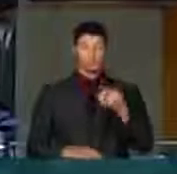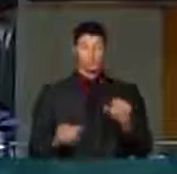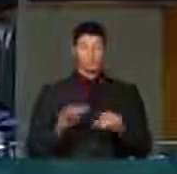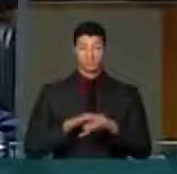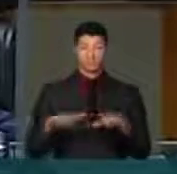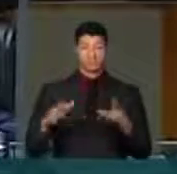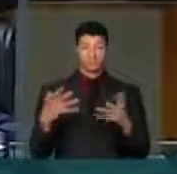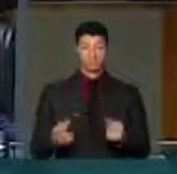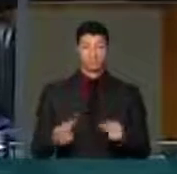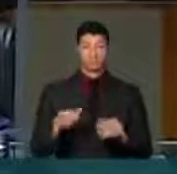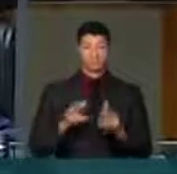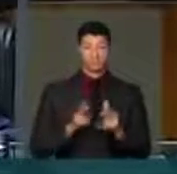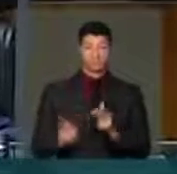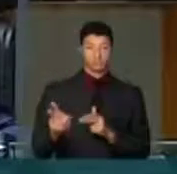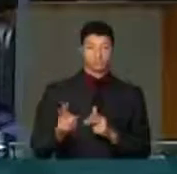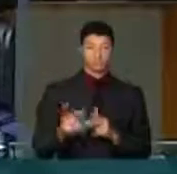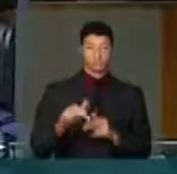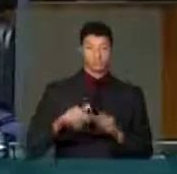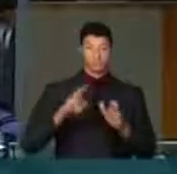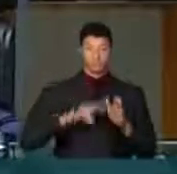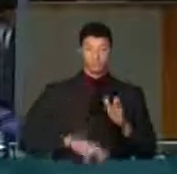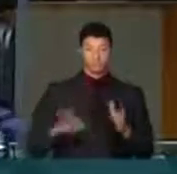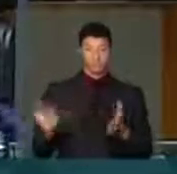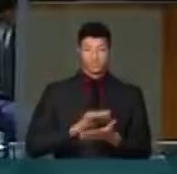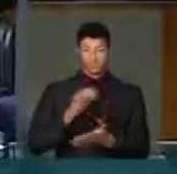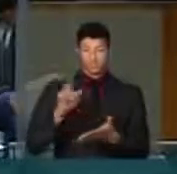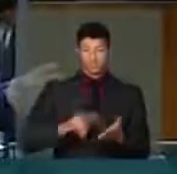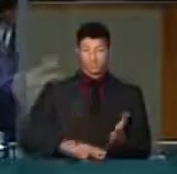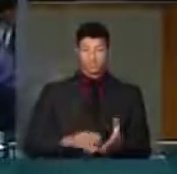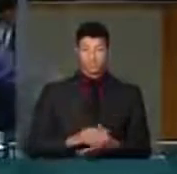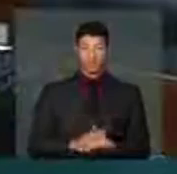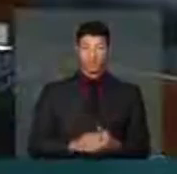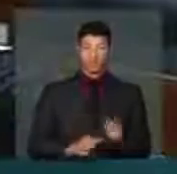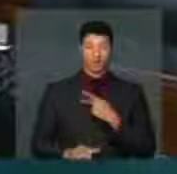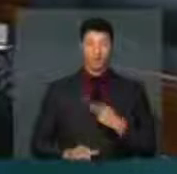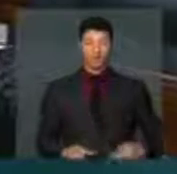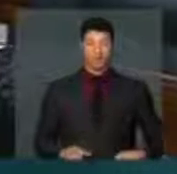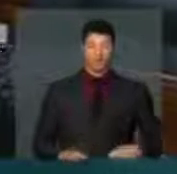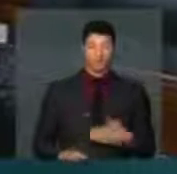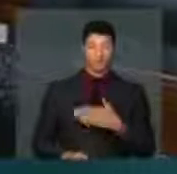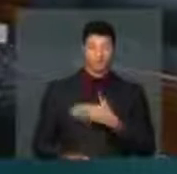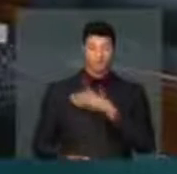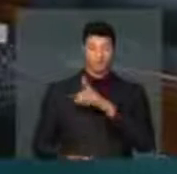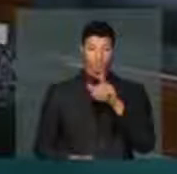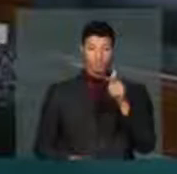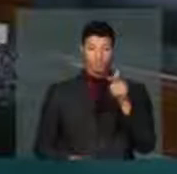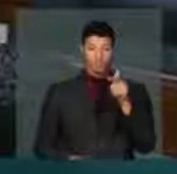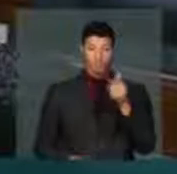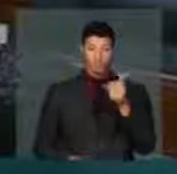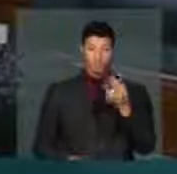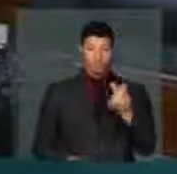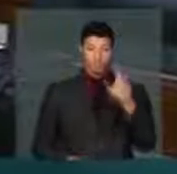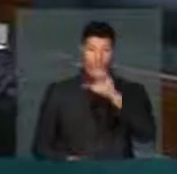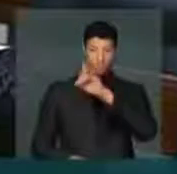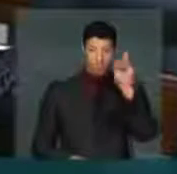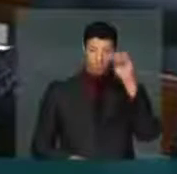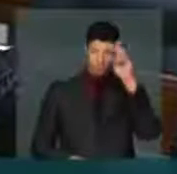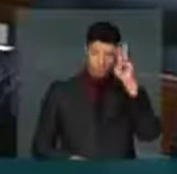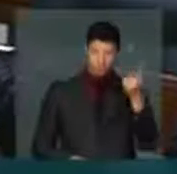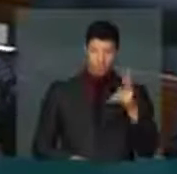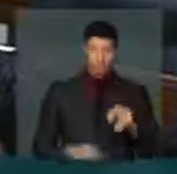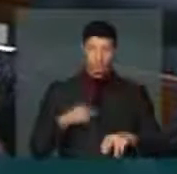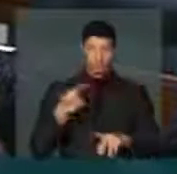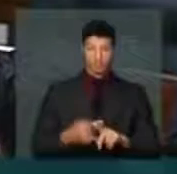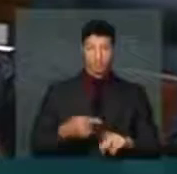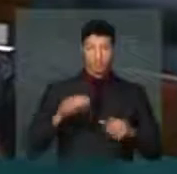Em seguida, nós daremos continuidade aqui à lista dos oradores inscritos. Senhor presidente, dia 15 de março foi um dia histórico. Foi a